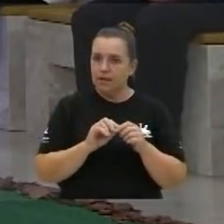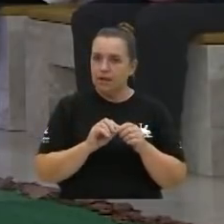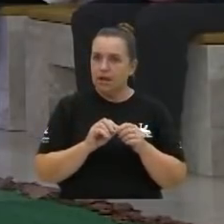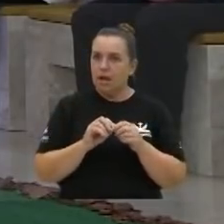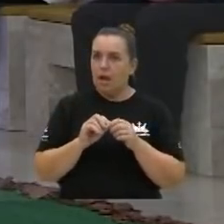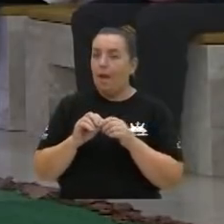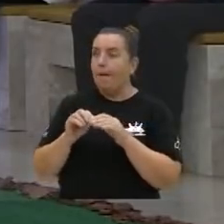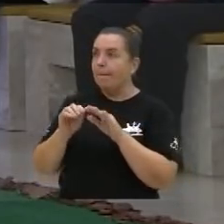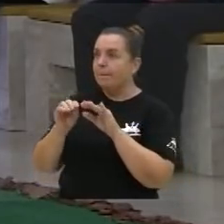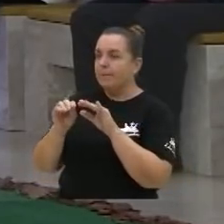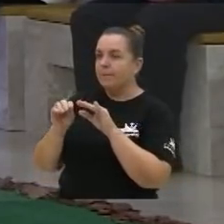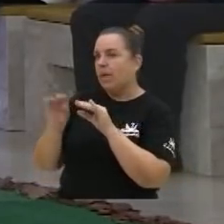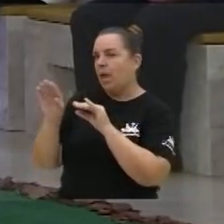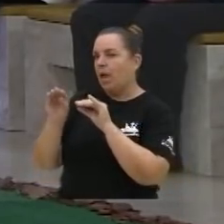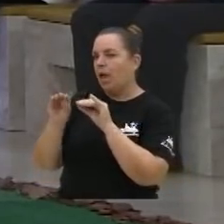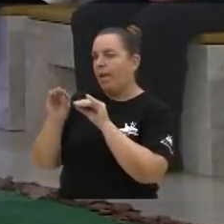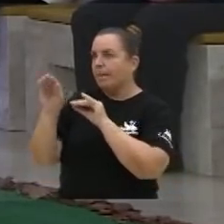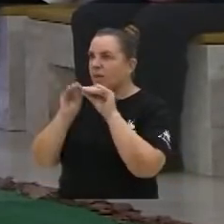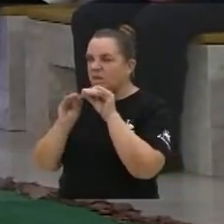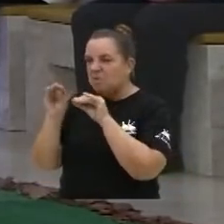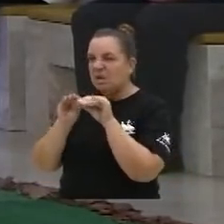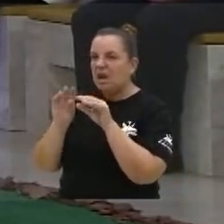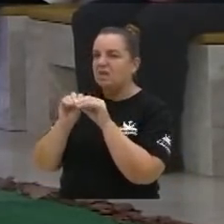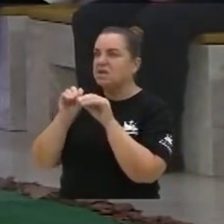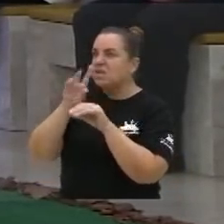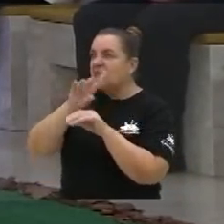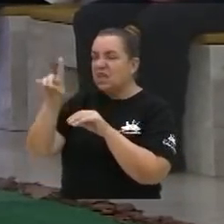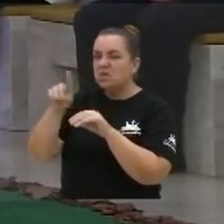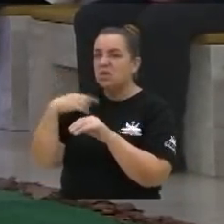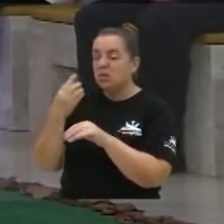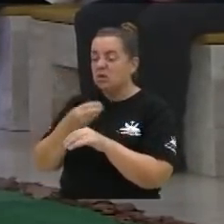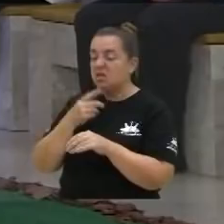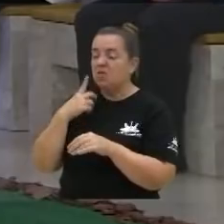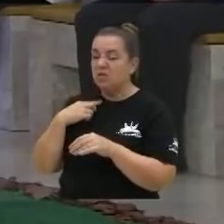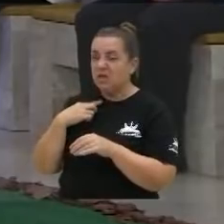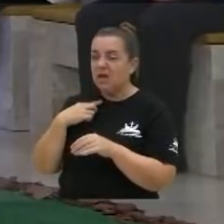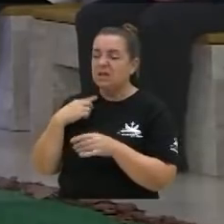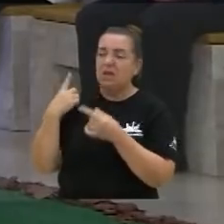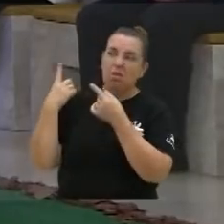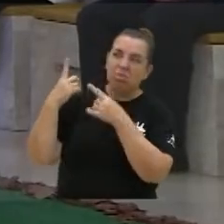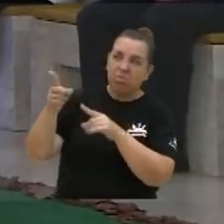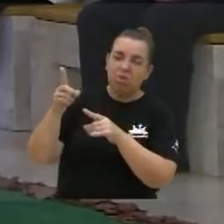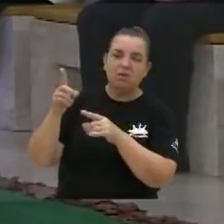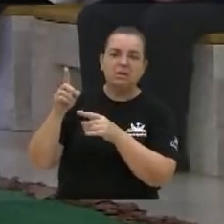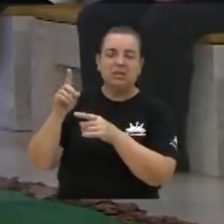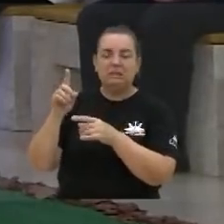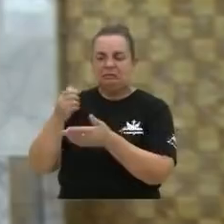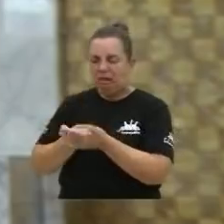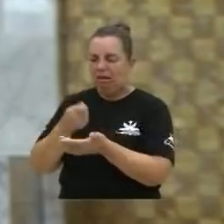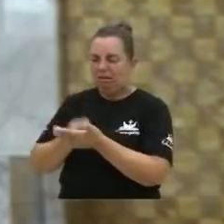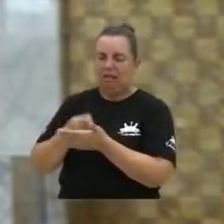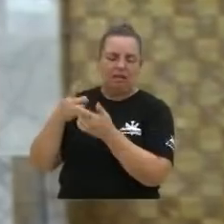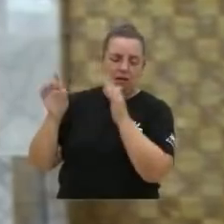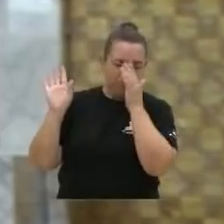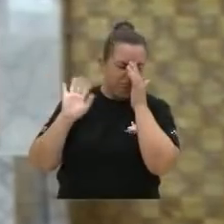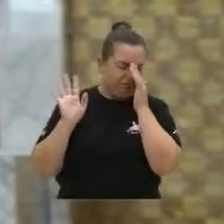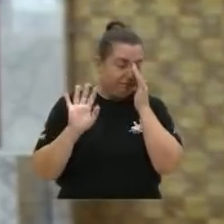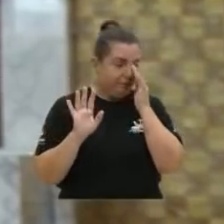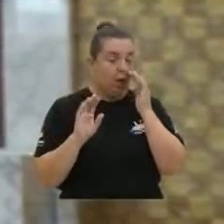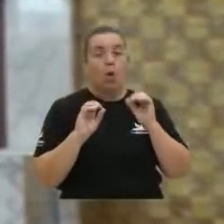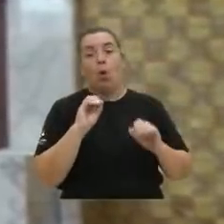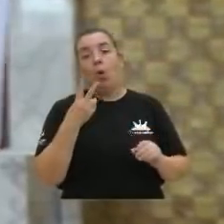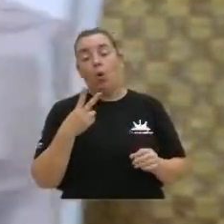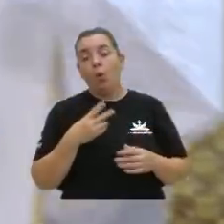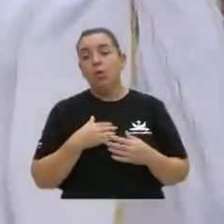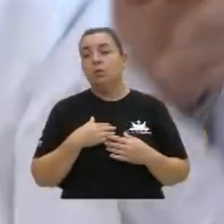Deus, lutar contra Deus, Pedro fala disso também, que não sejamos nós a lutar contra